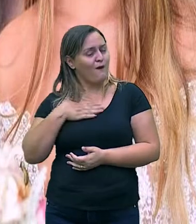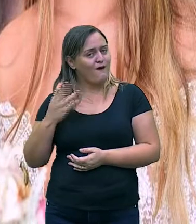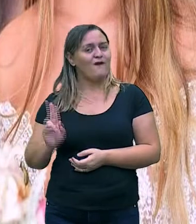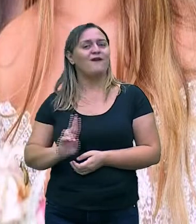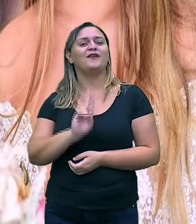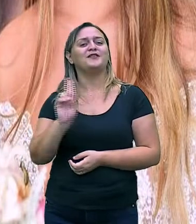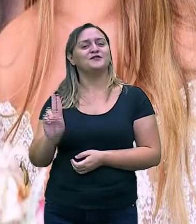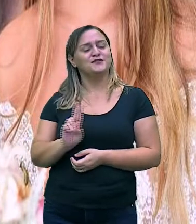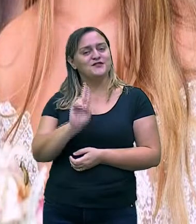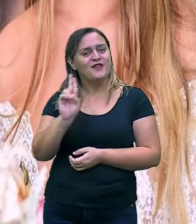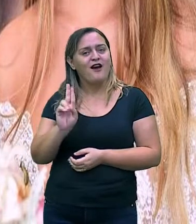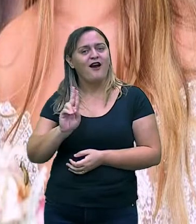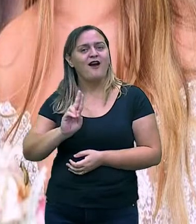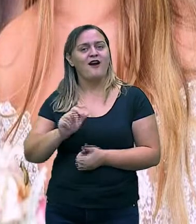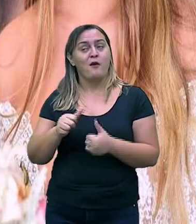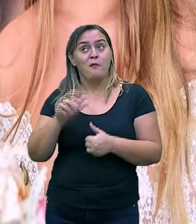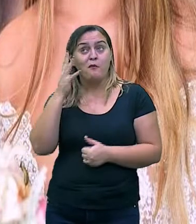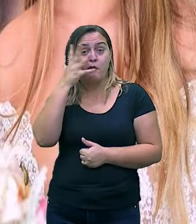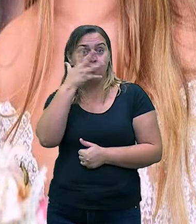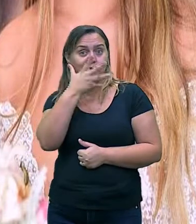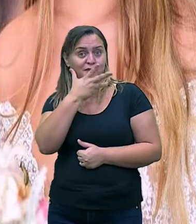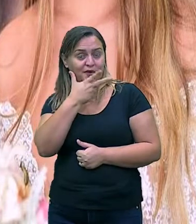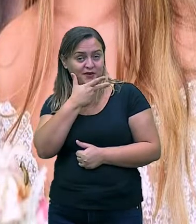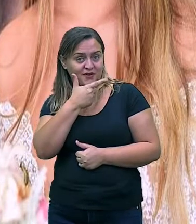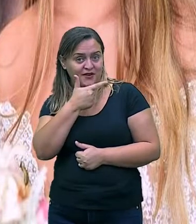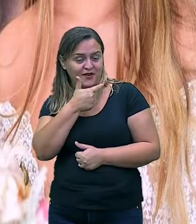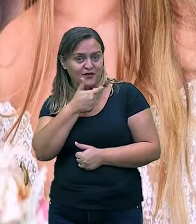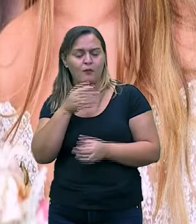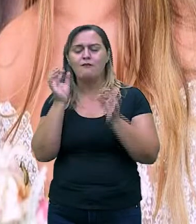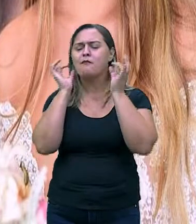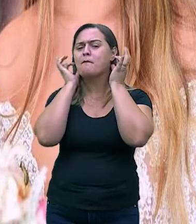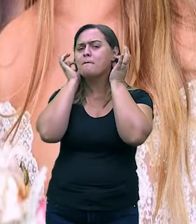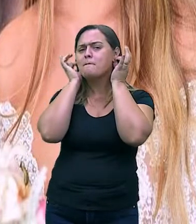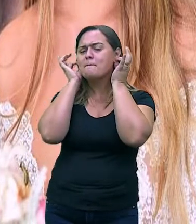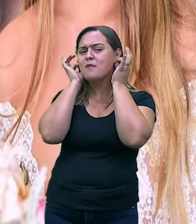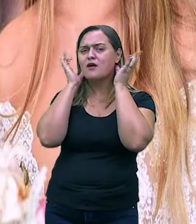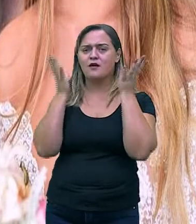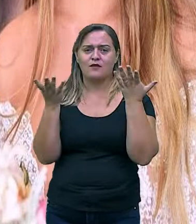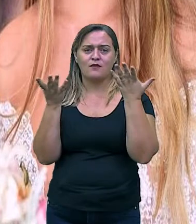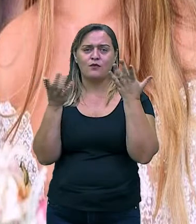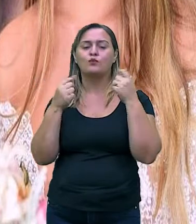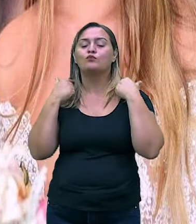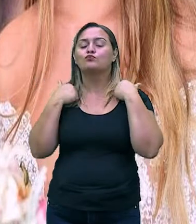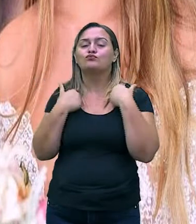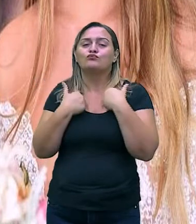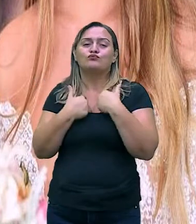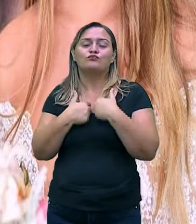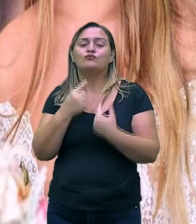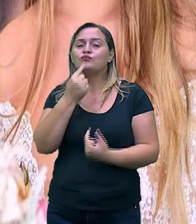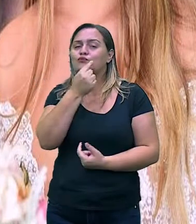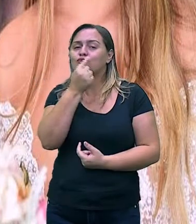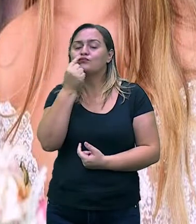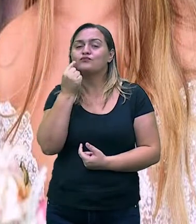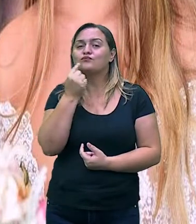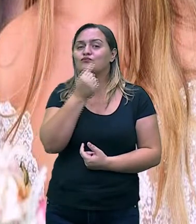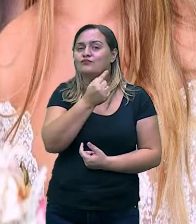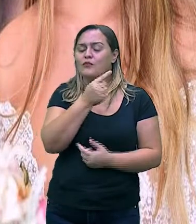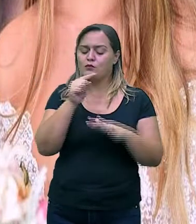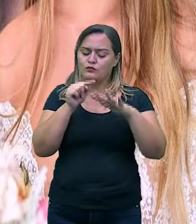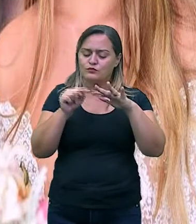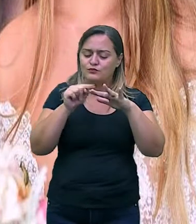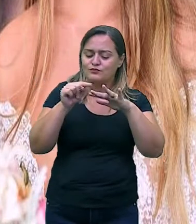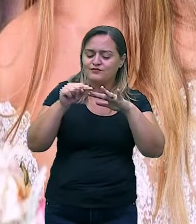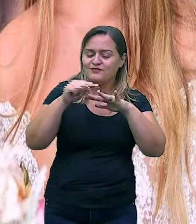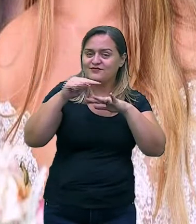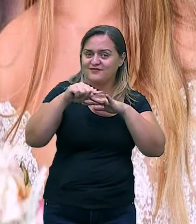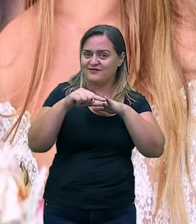vários e vários enfeites. Vamos falar dos brincos, dos colares, vamos falar dos batons, dos esmaltes.